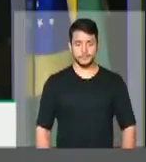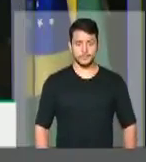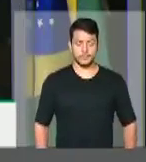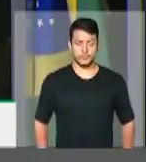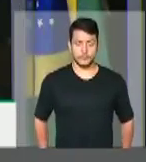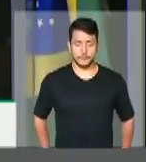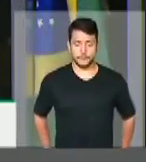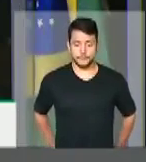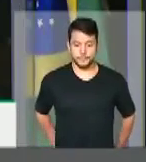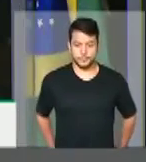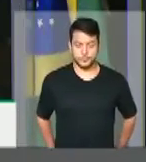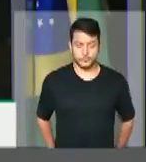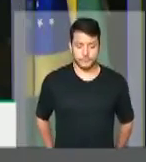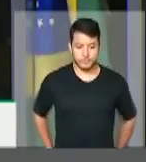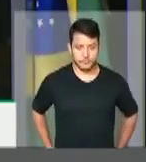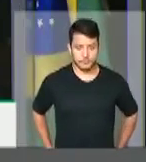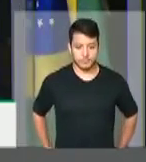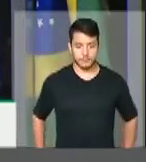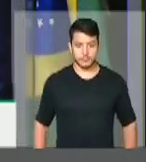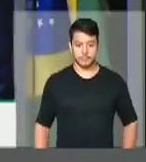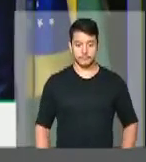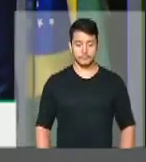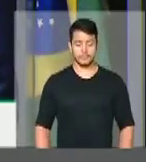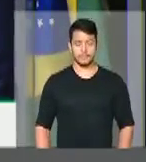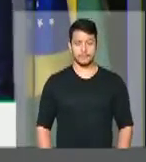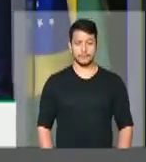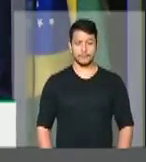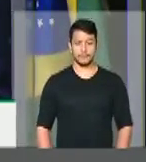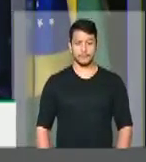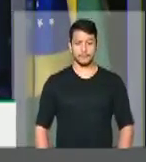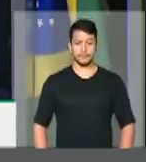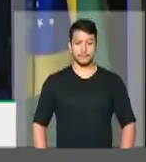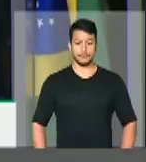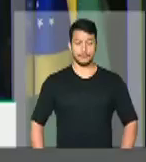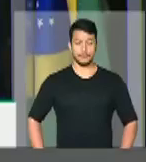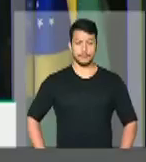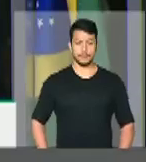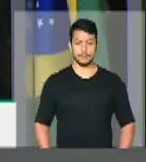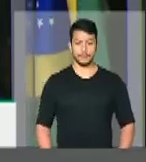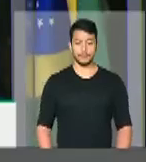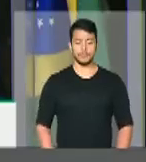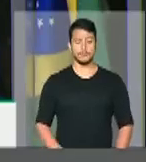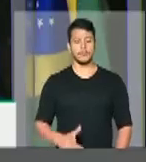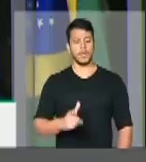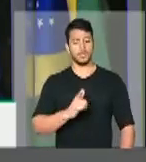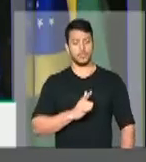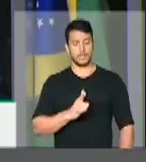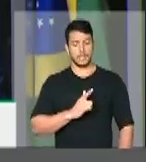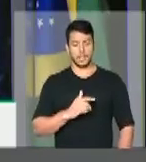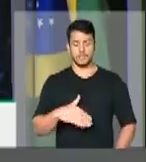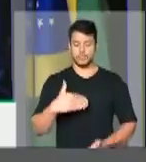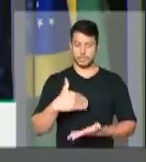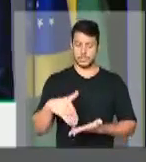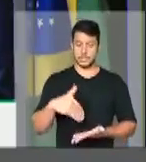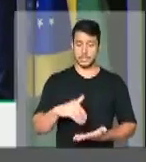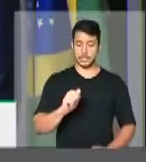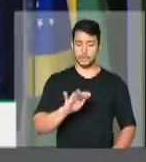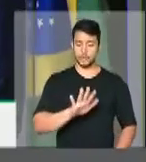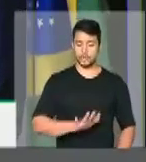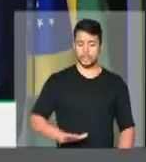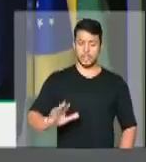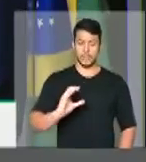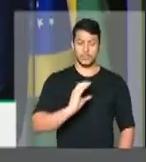Barbosa, meu sobrinho, que na época presidente da Associação Brasileira de Imprensa, do Ivo Lochaide, que era secretário-geral da CNBB, do